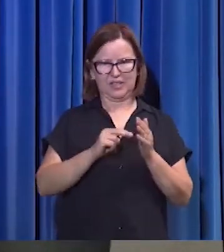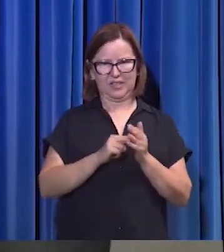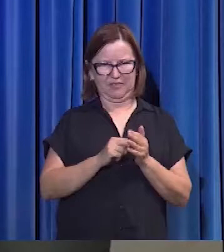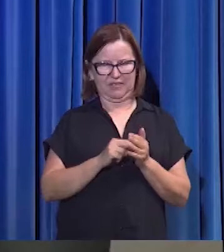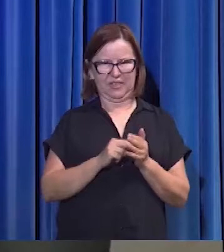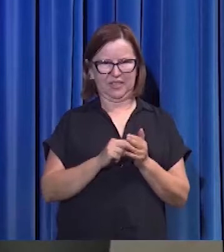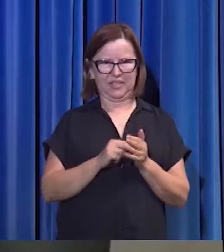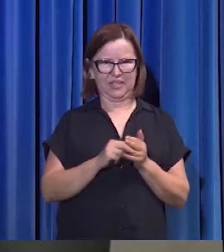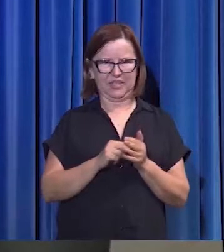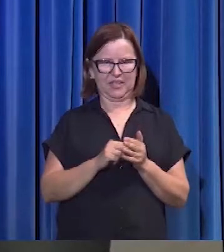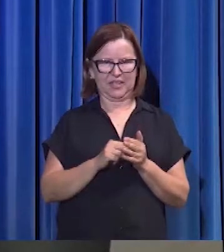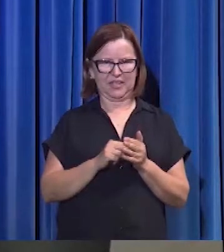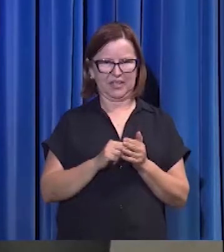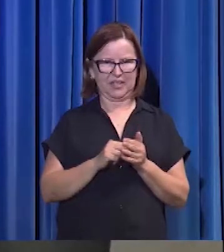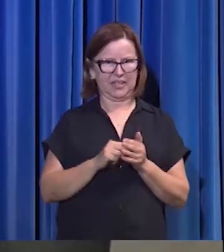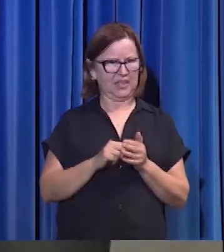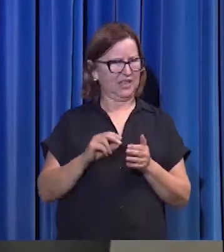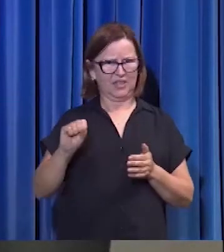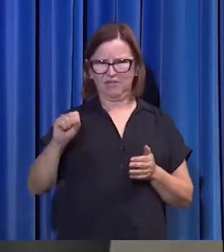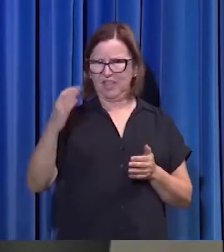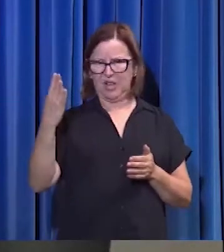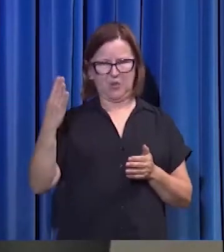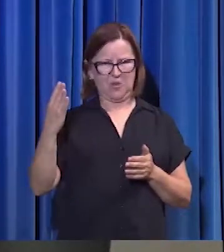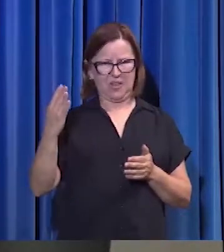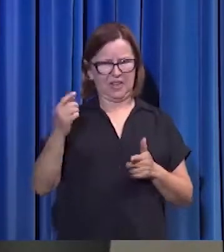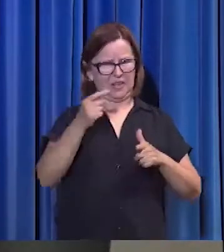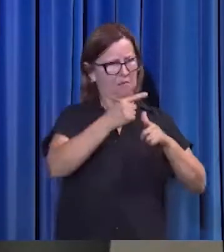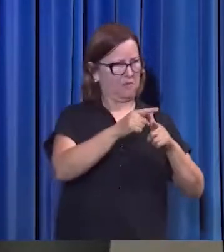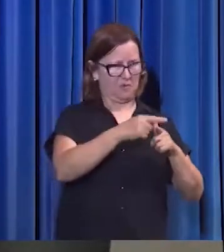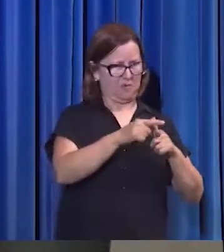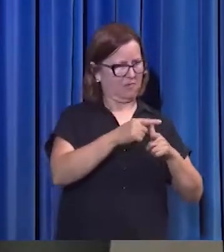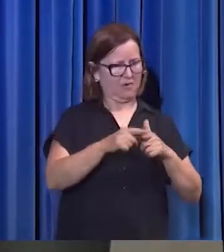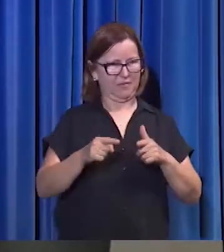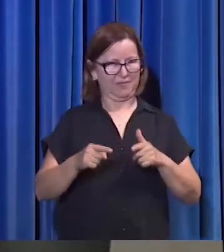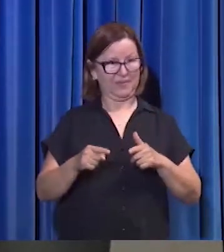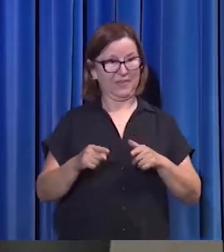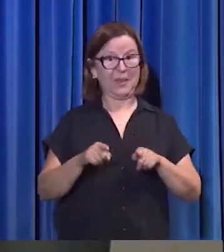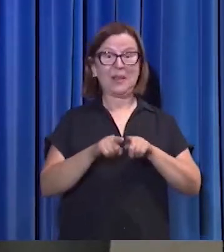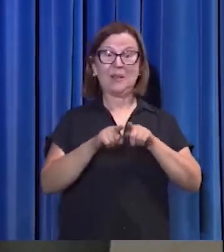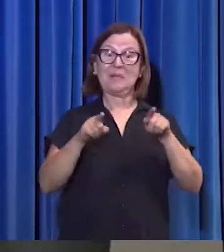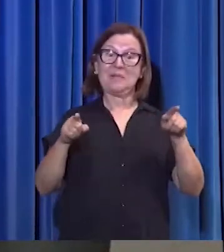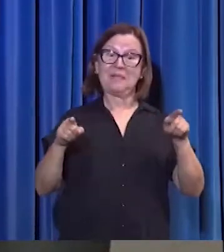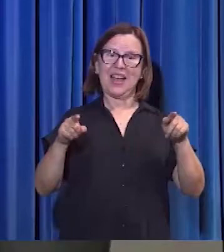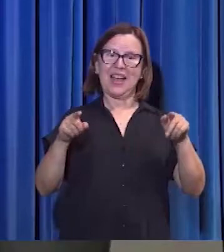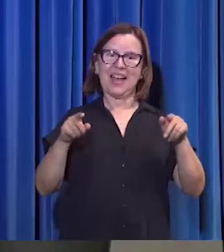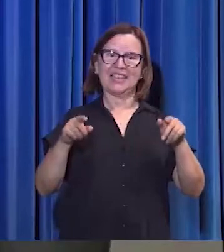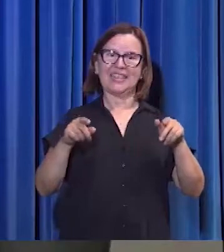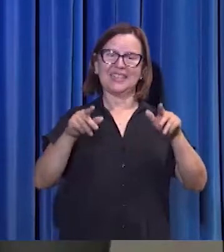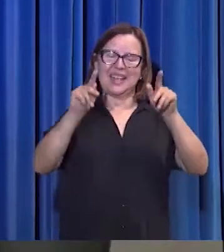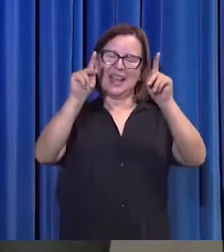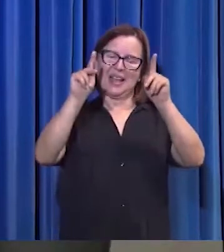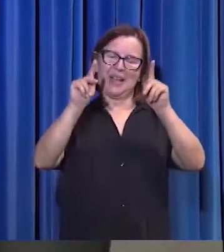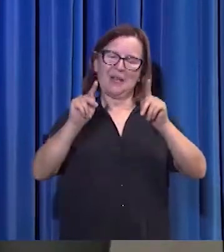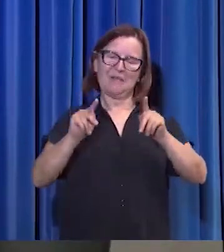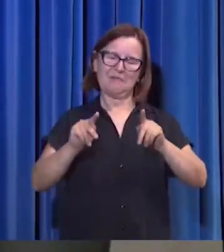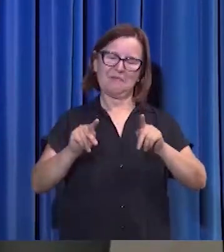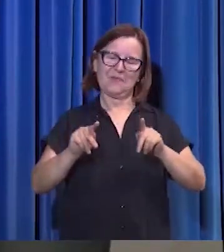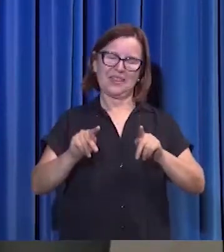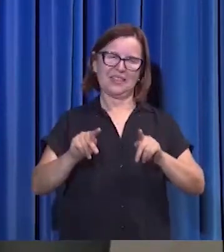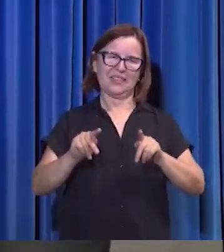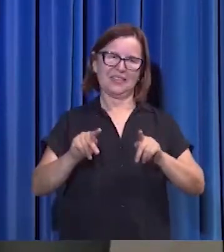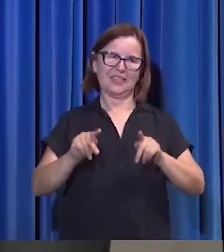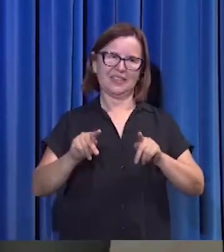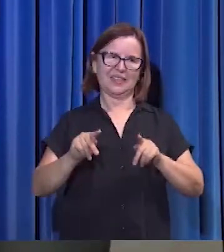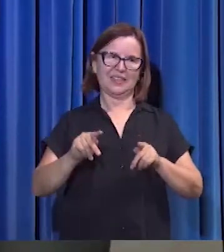de tribulações externas, mas é a presença interior do sossego da alma por